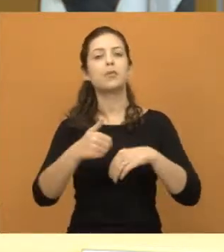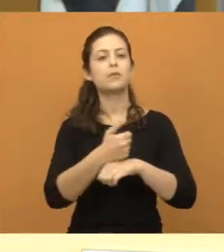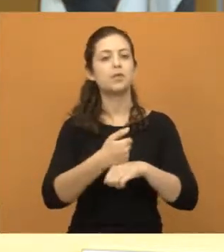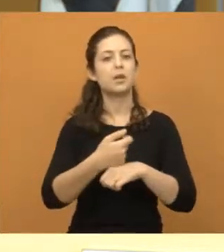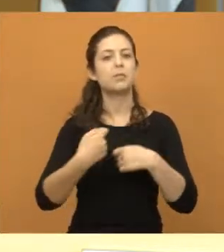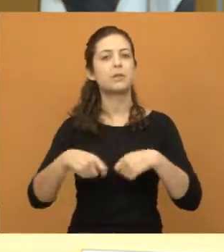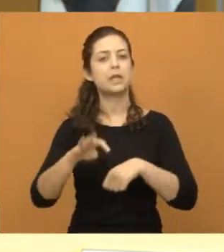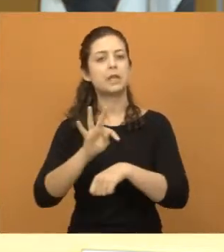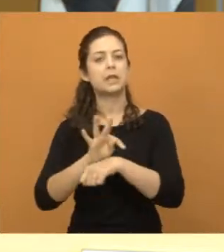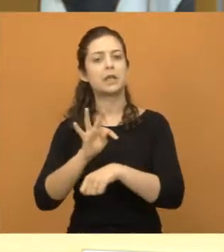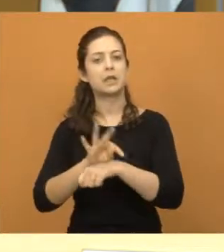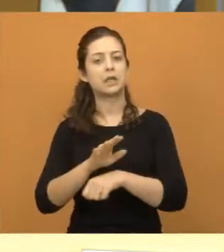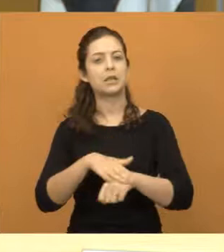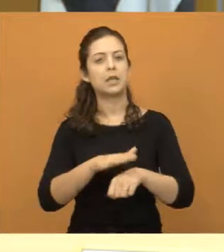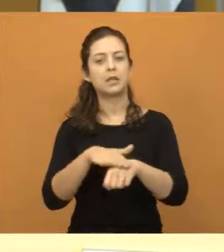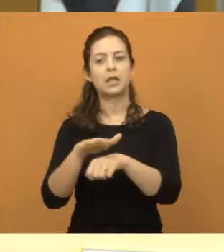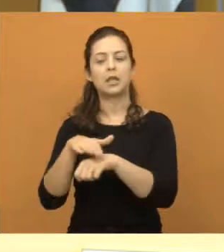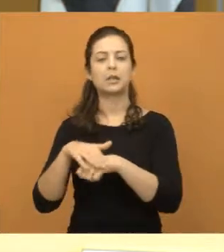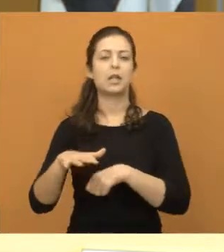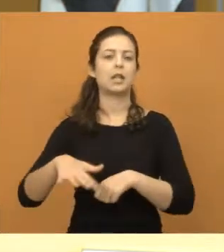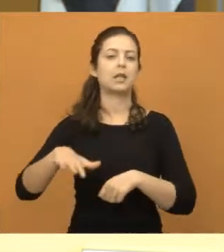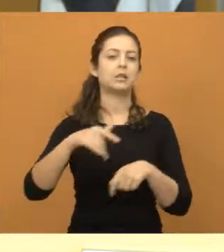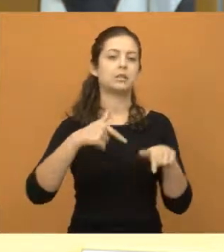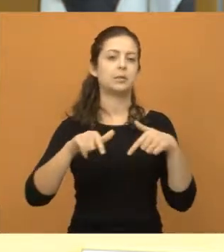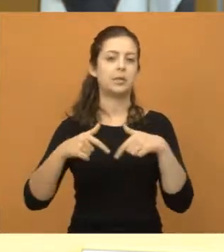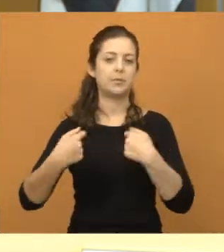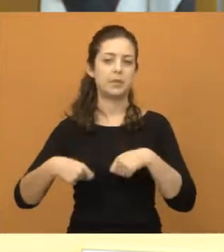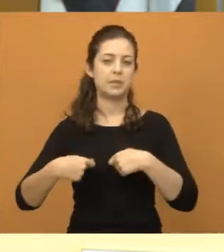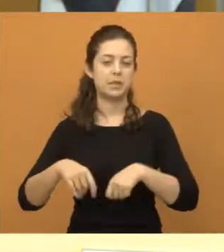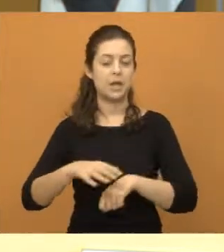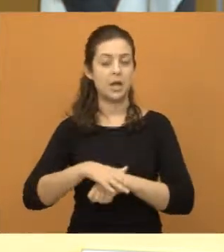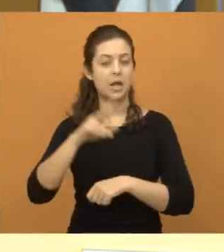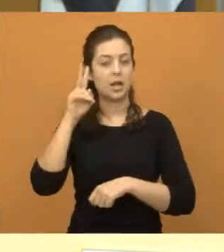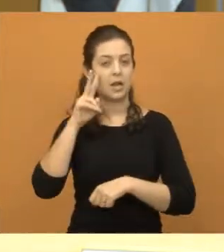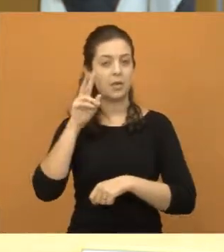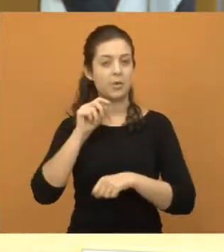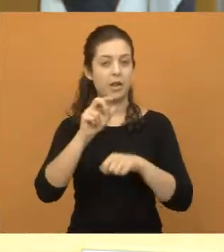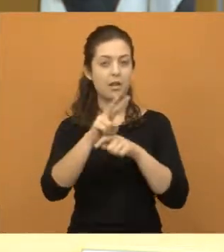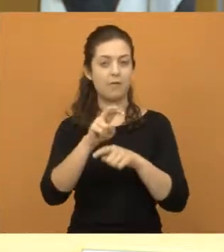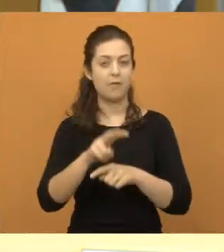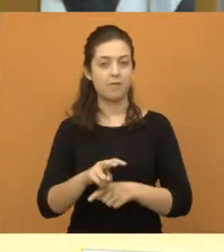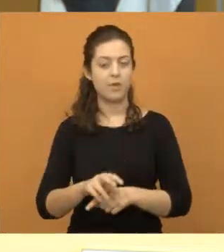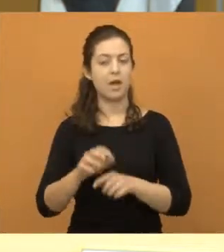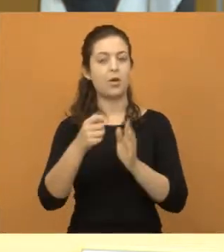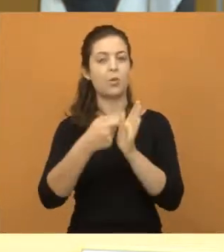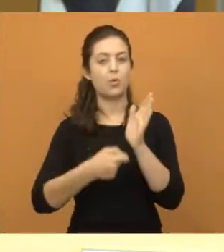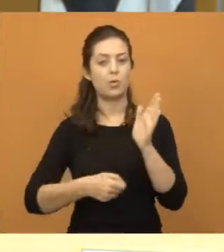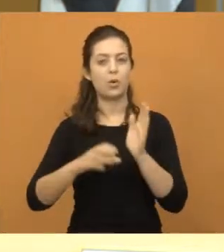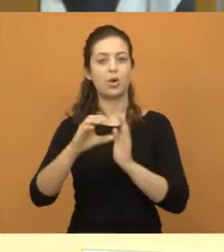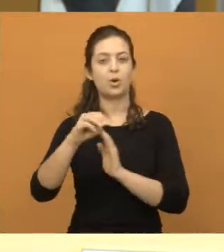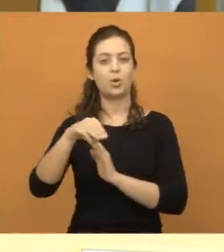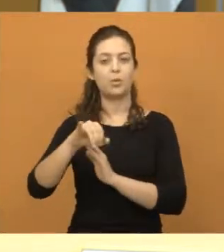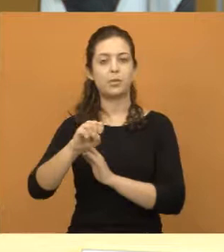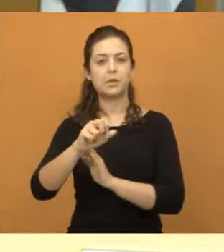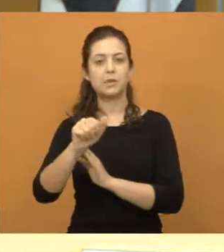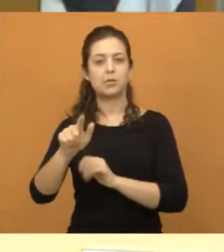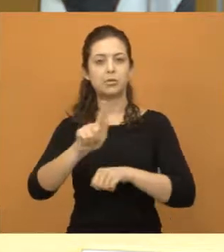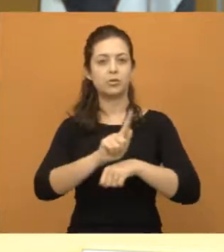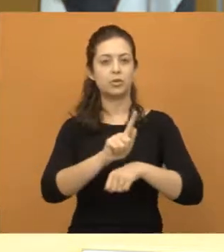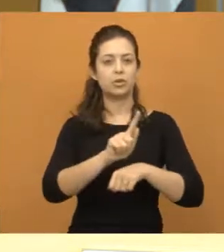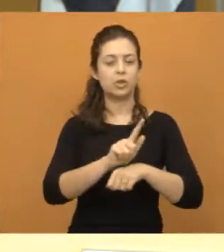profissionais técnicos atuantes nessas áreas. Vale lembrar que os cargos de provimento em comissão de